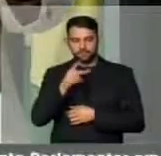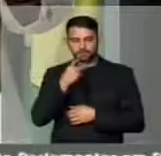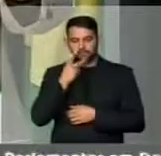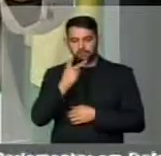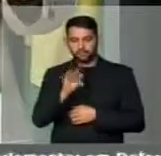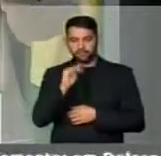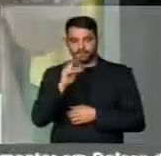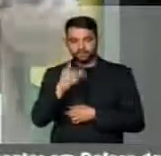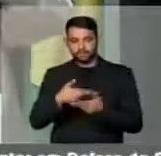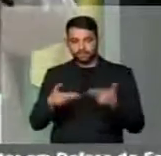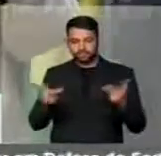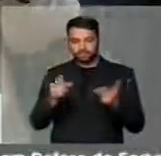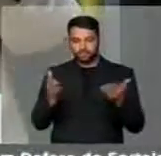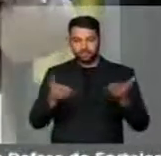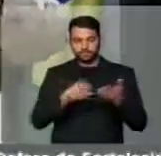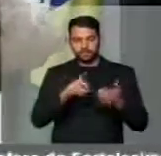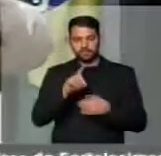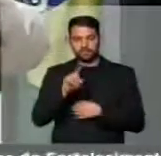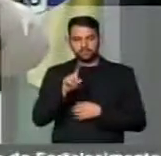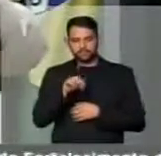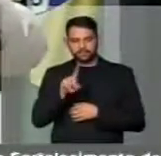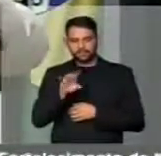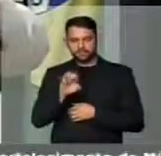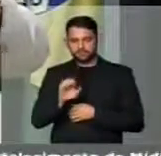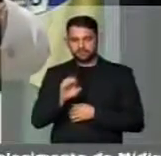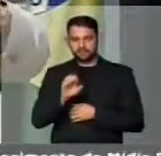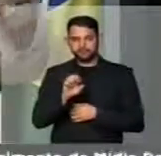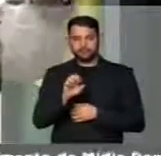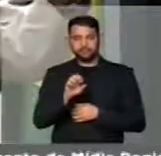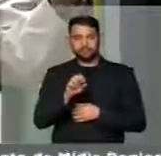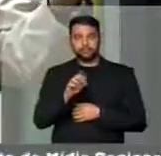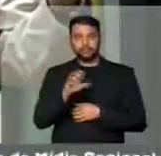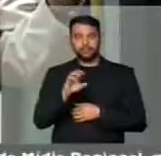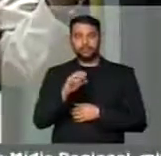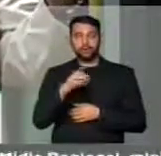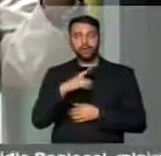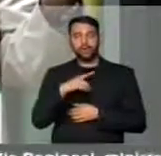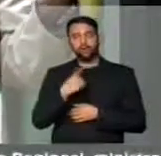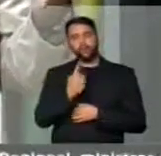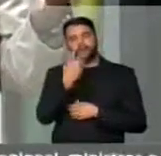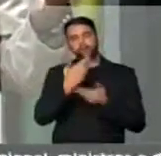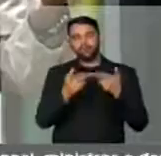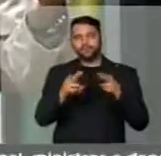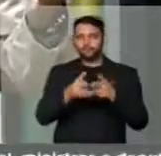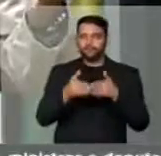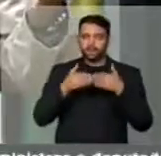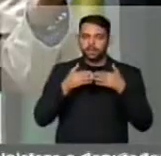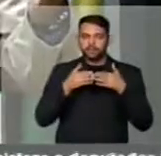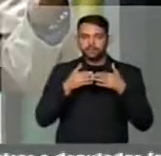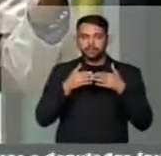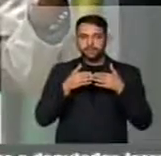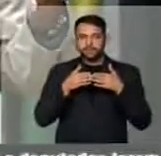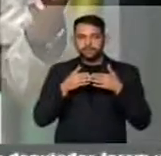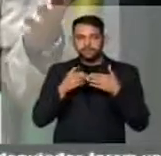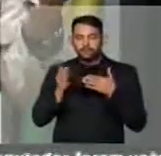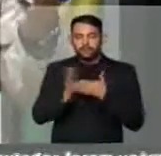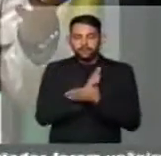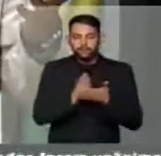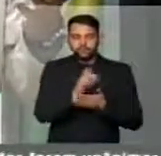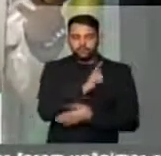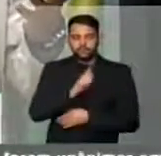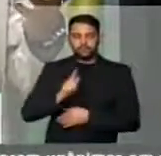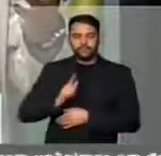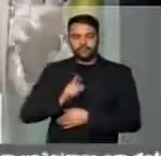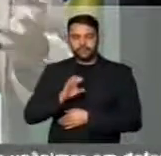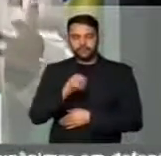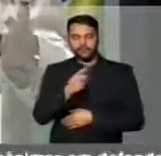tudo. Hoje é Delcídio. A única coisa que eu peço ao governo e